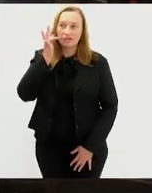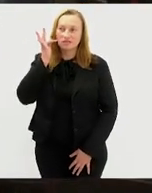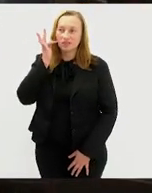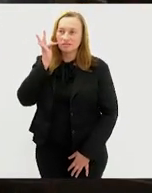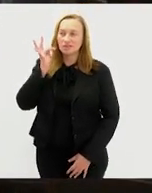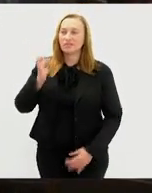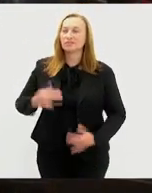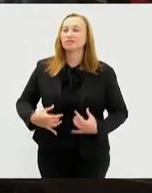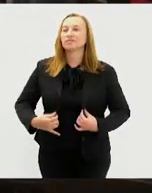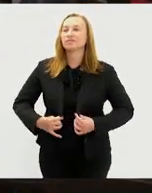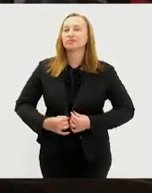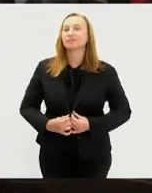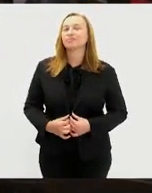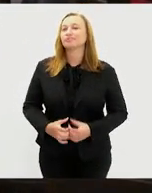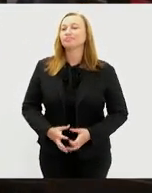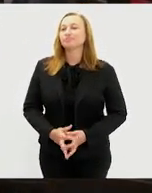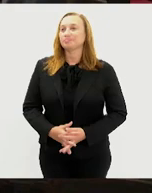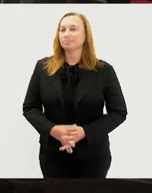seraf